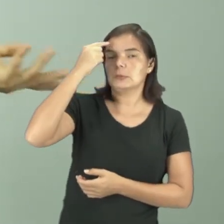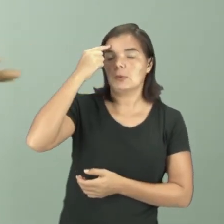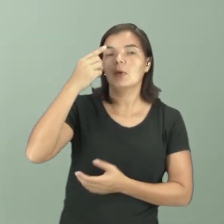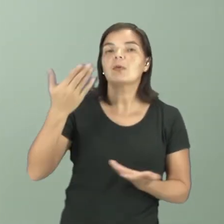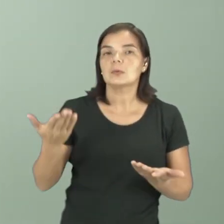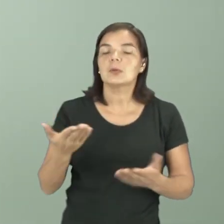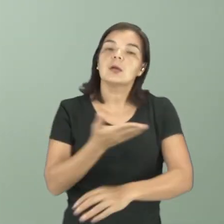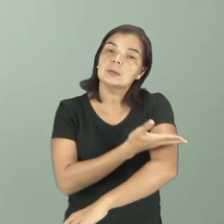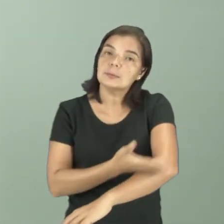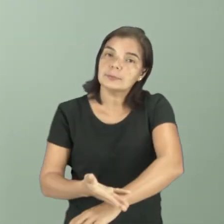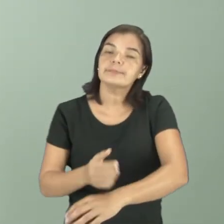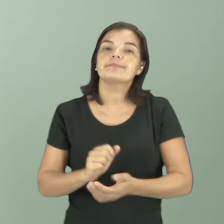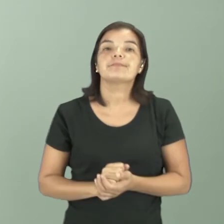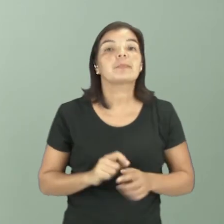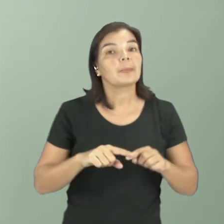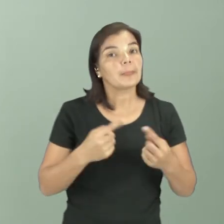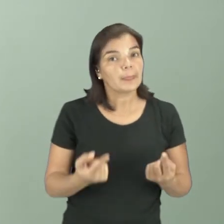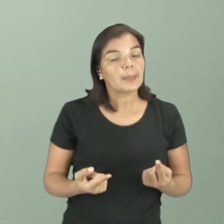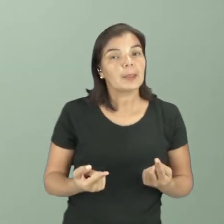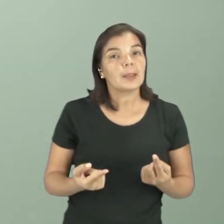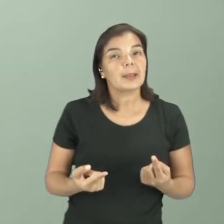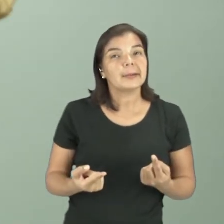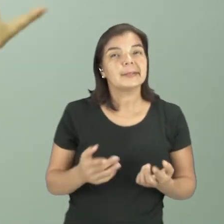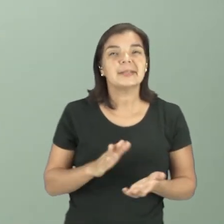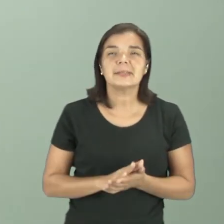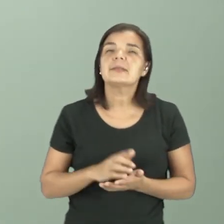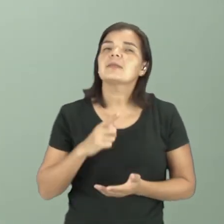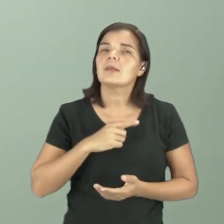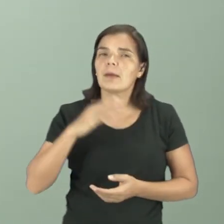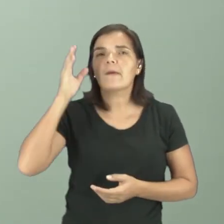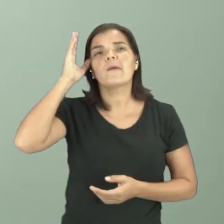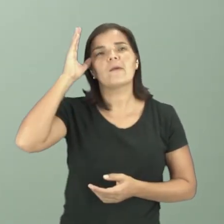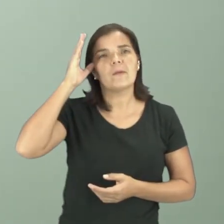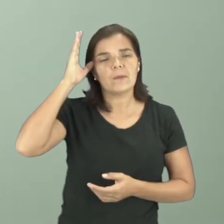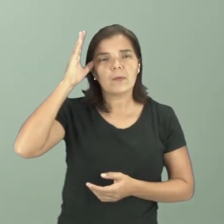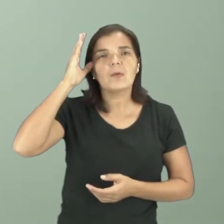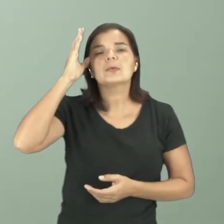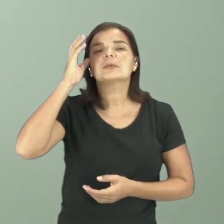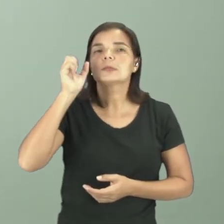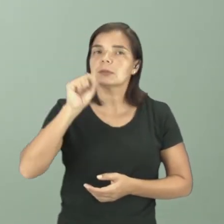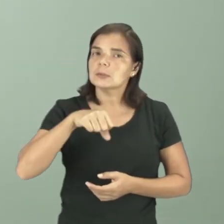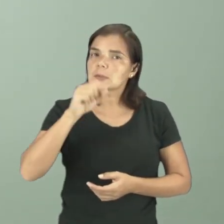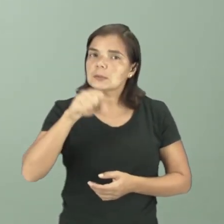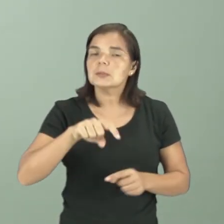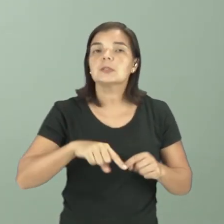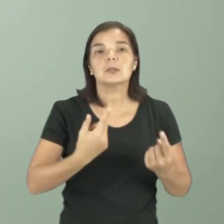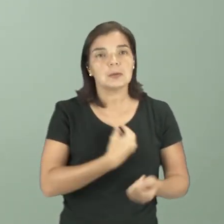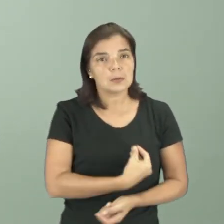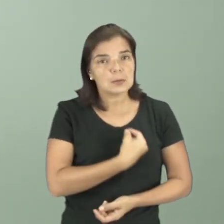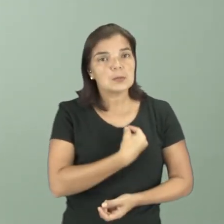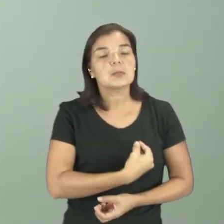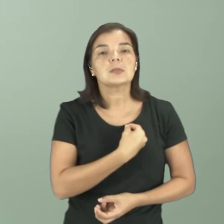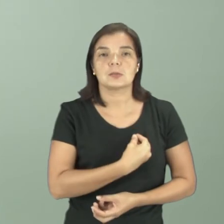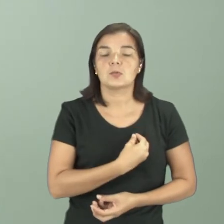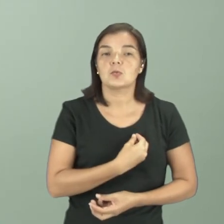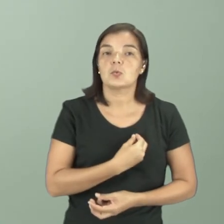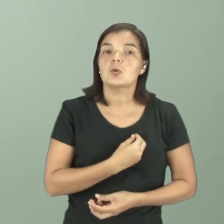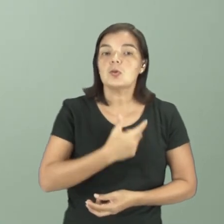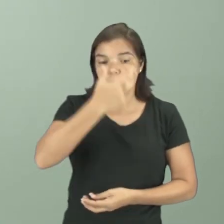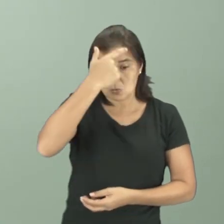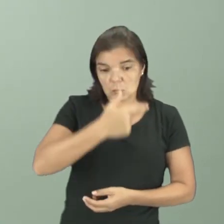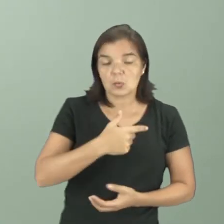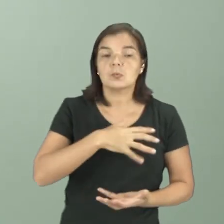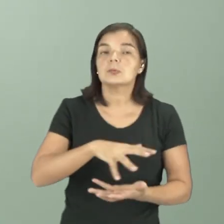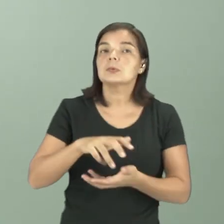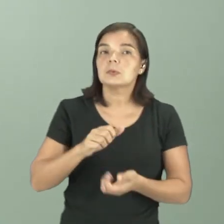clássico tradicional. Então, ele tem consciência de si, consciente de que existo e estou na